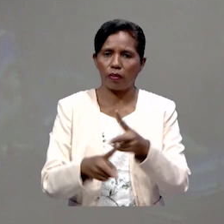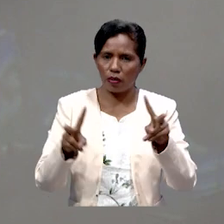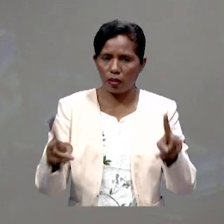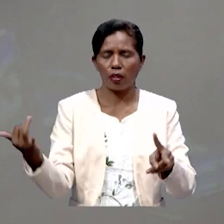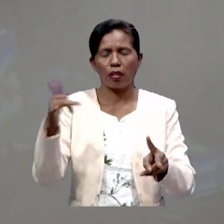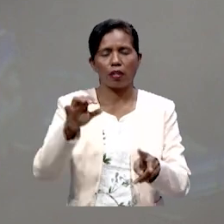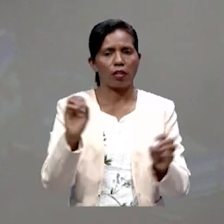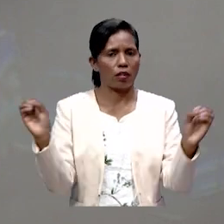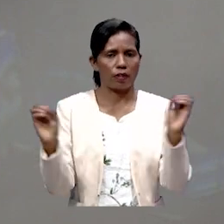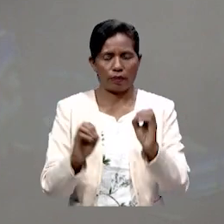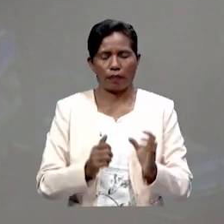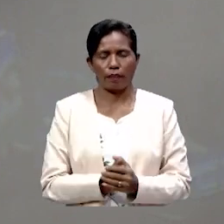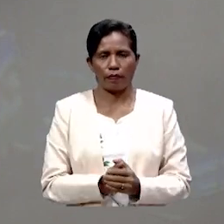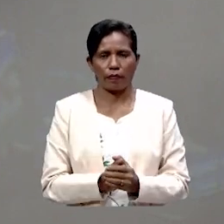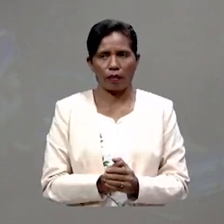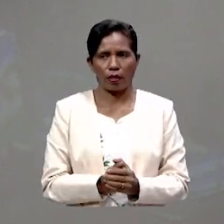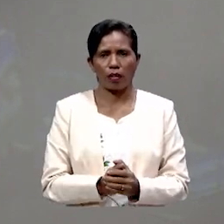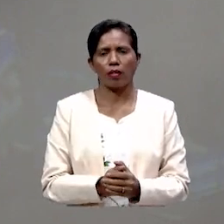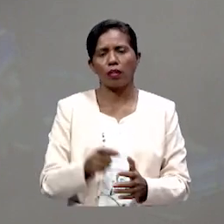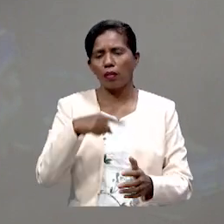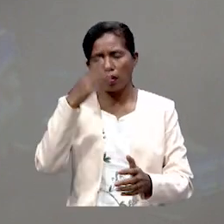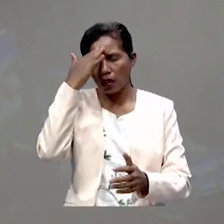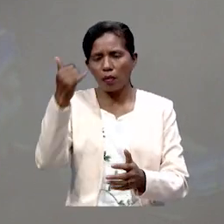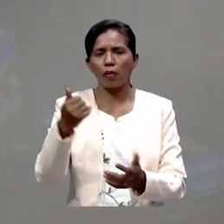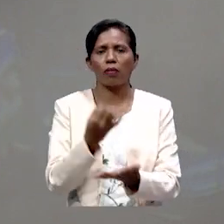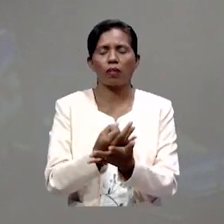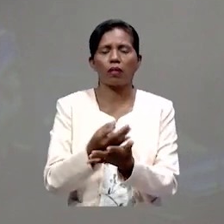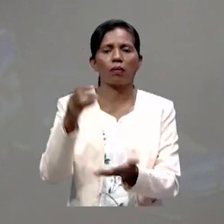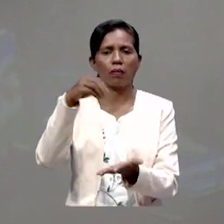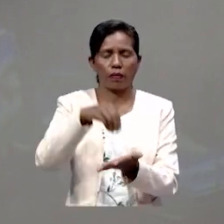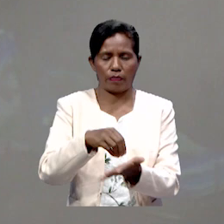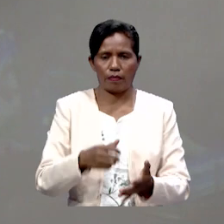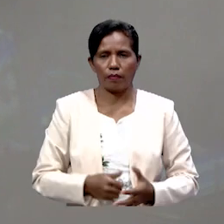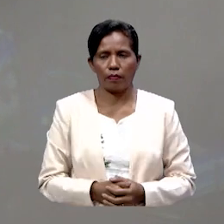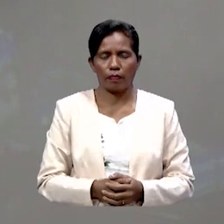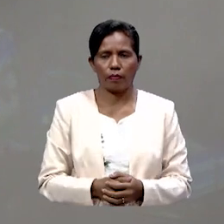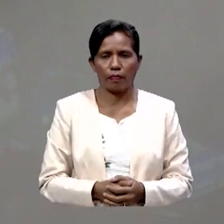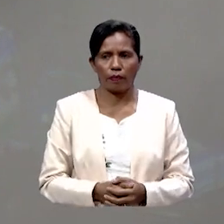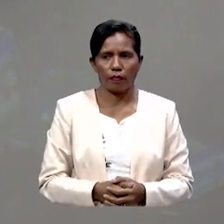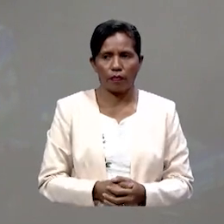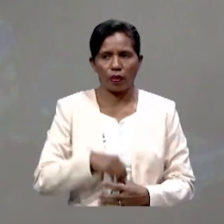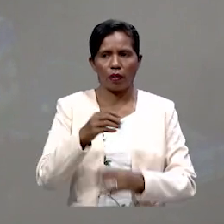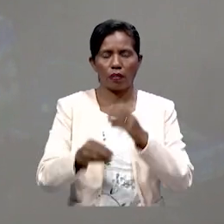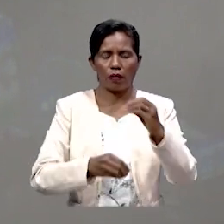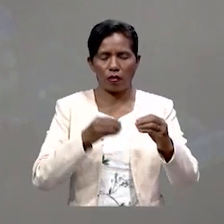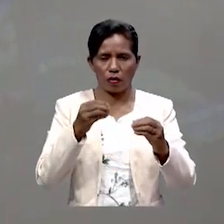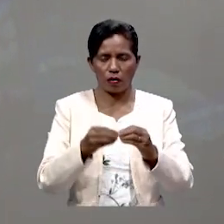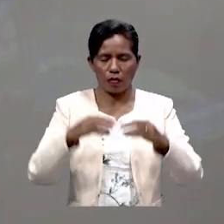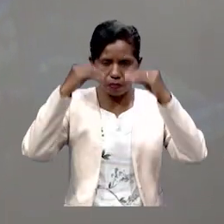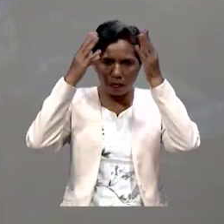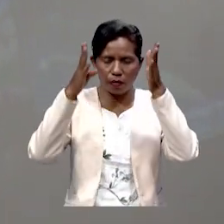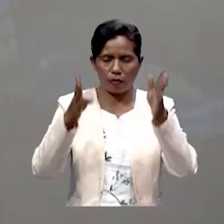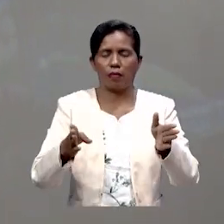contratar novamente. Com que dinheiro é que ele vai pagar? É relacionado com os professores